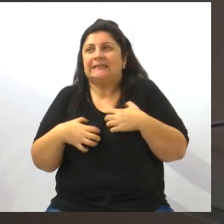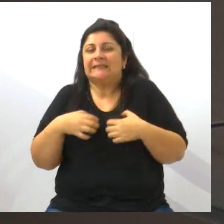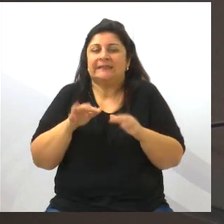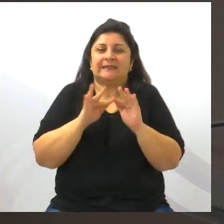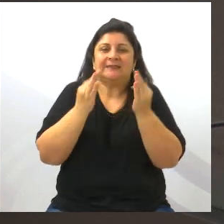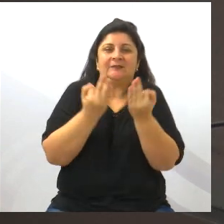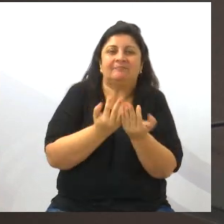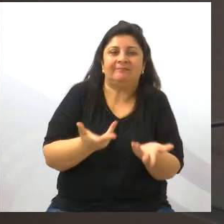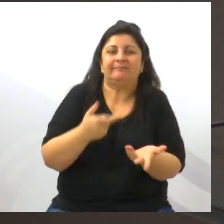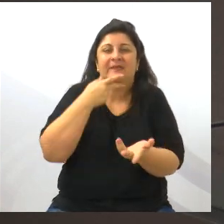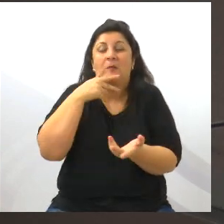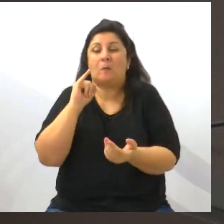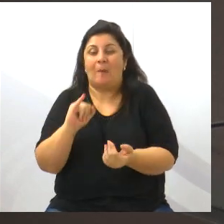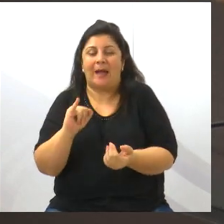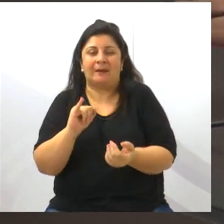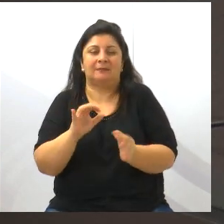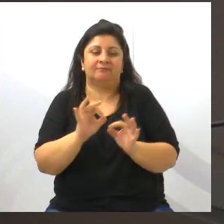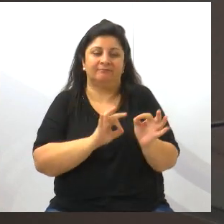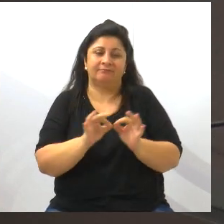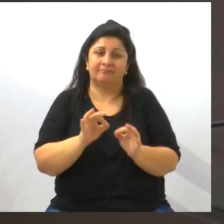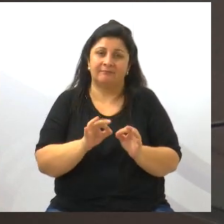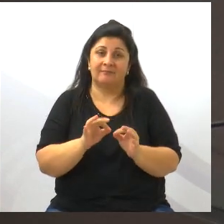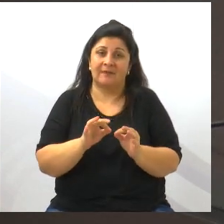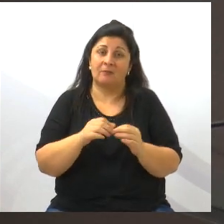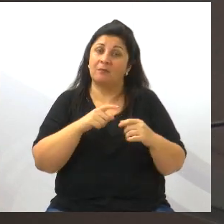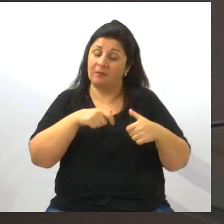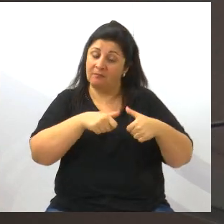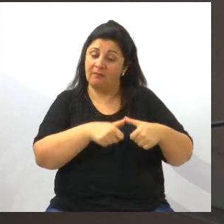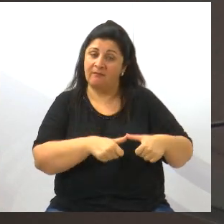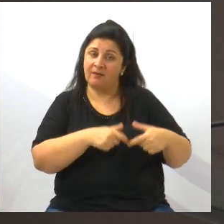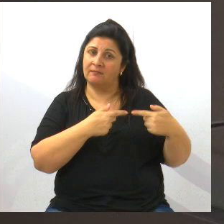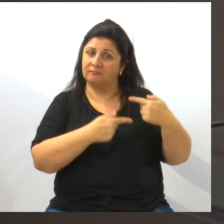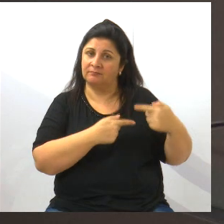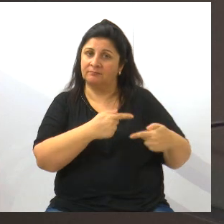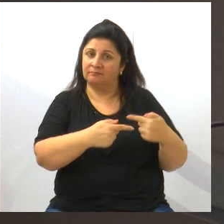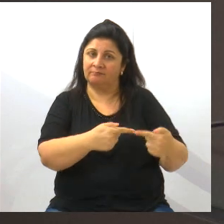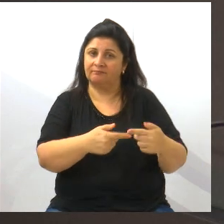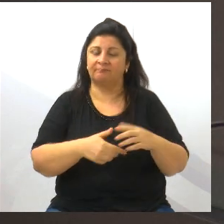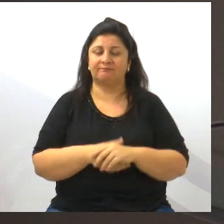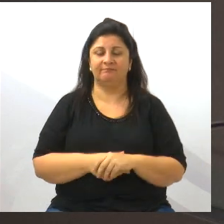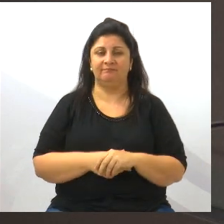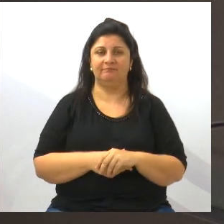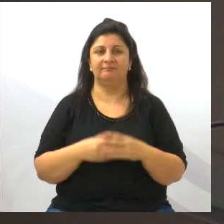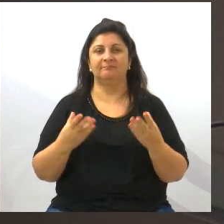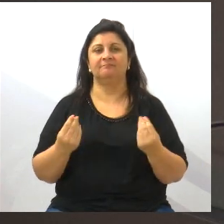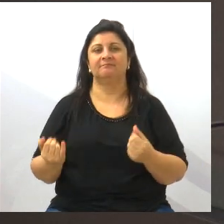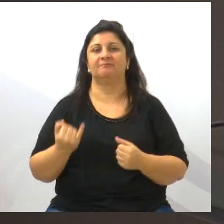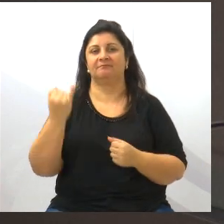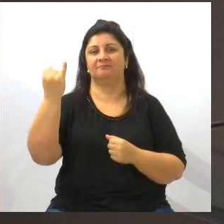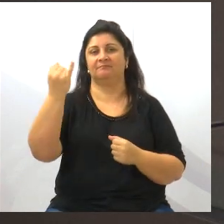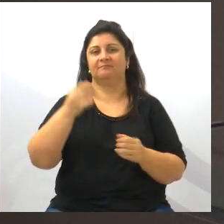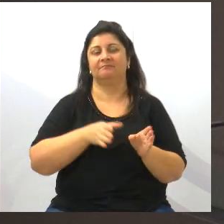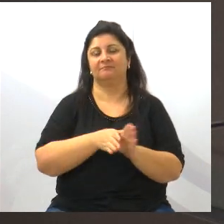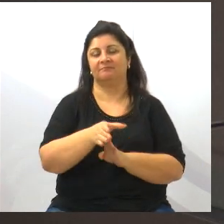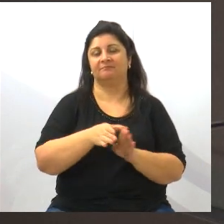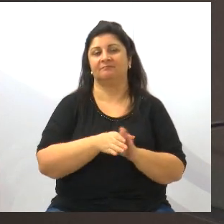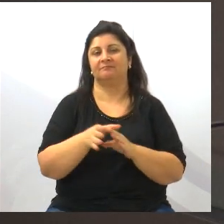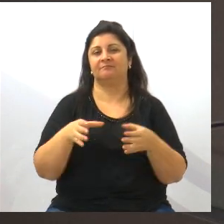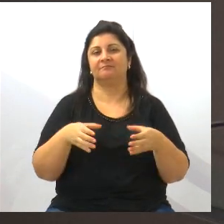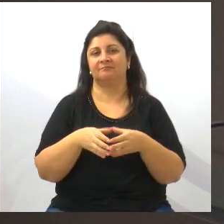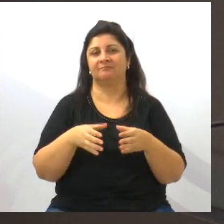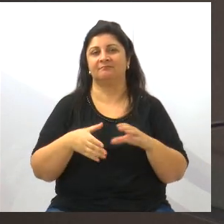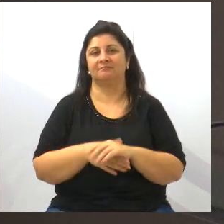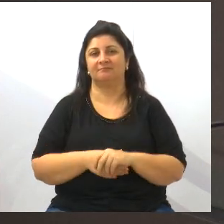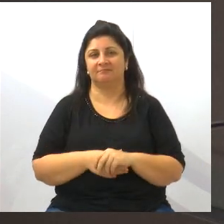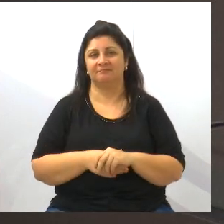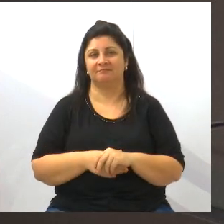pai que tem filho, de regularizar e deixar, né, alguma coisa para os seus filhos, né? Então, a importância que é desse conselho, nós sabemos que para